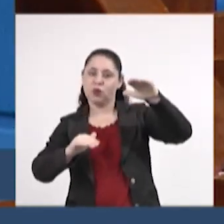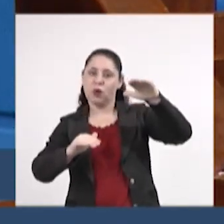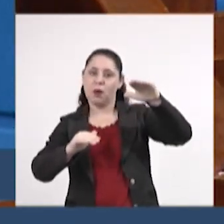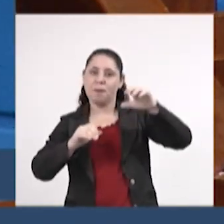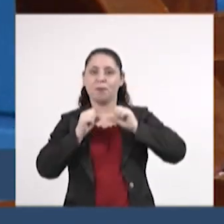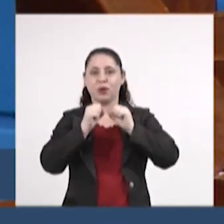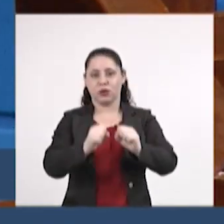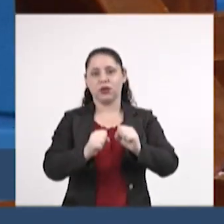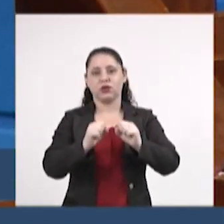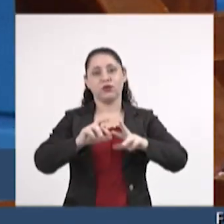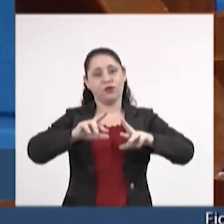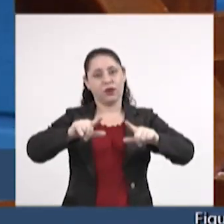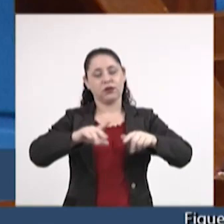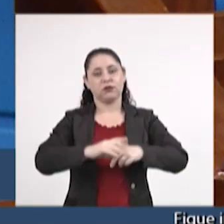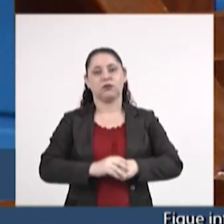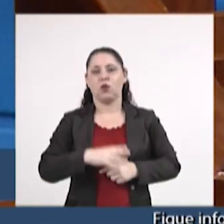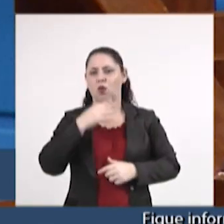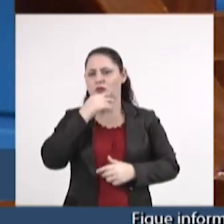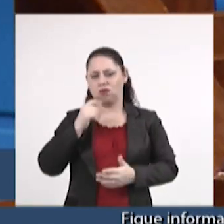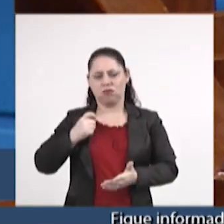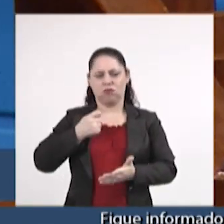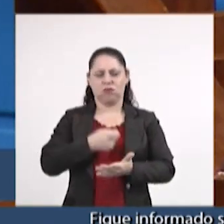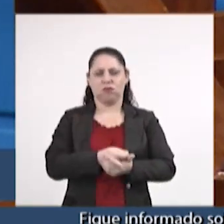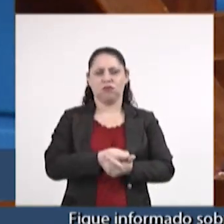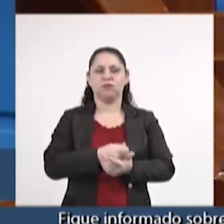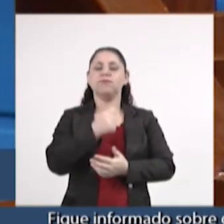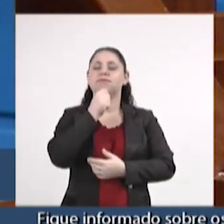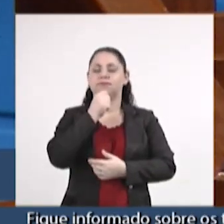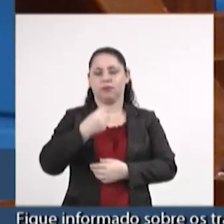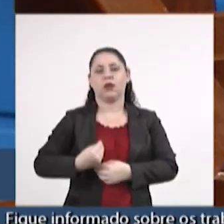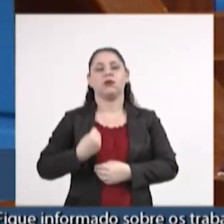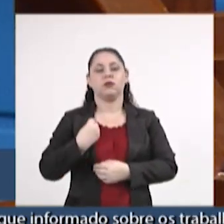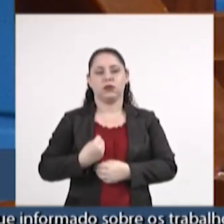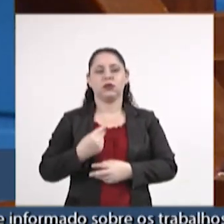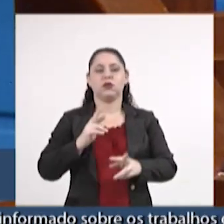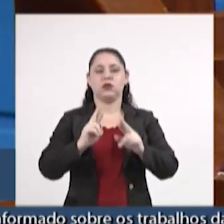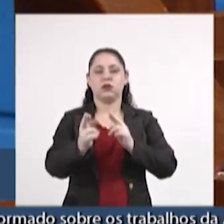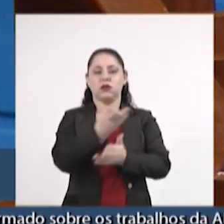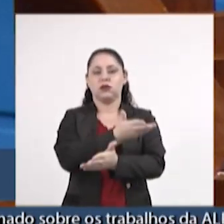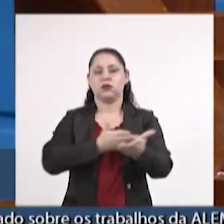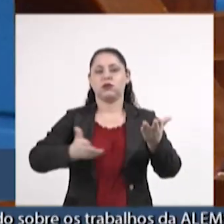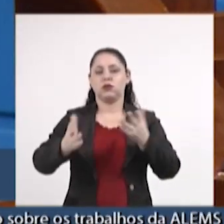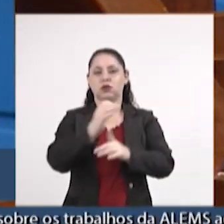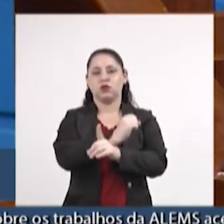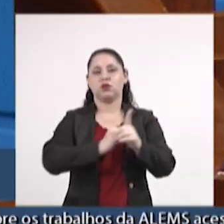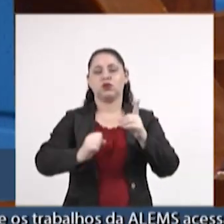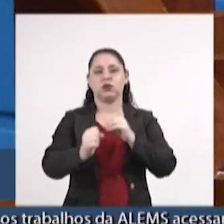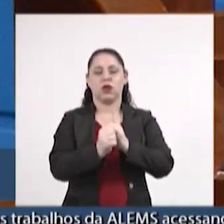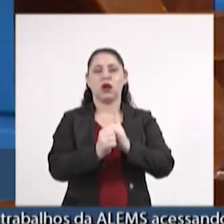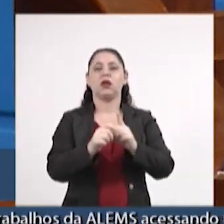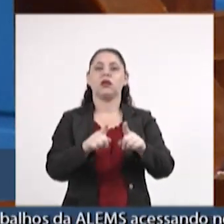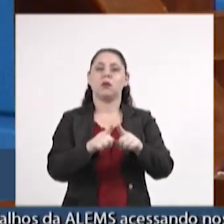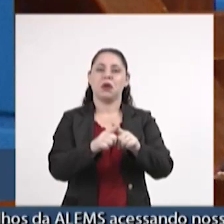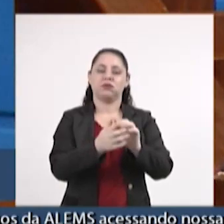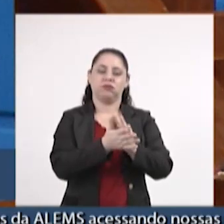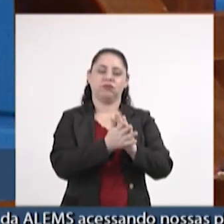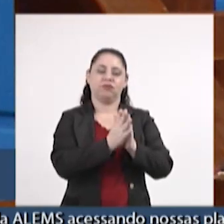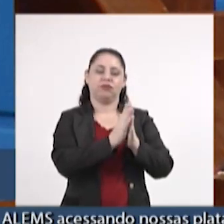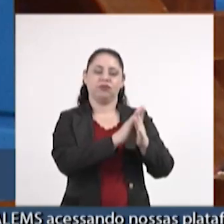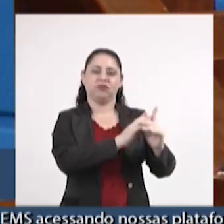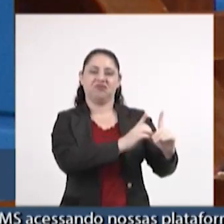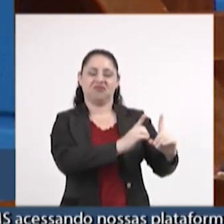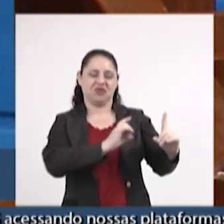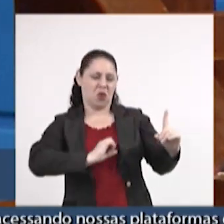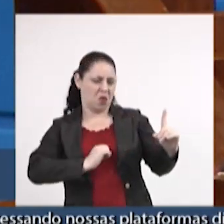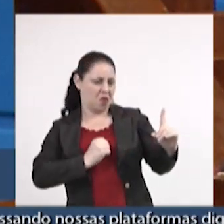homens e mulheres. O machismo, ainda tão presente nas relações sociais, e a misoginia, ou seja, no